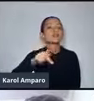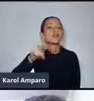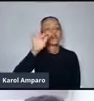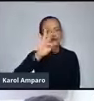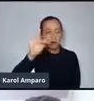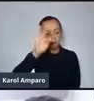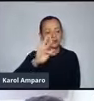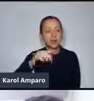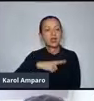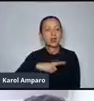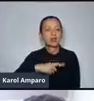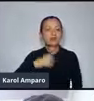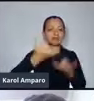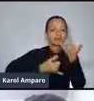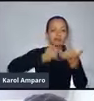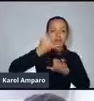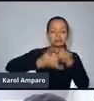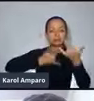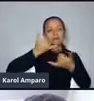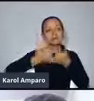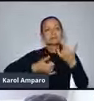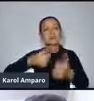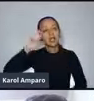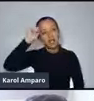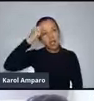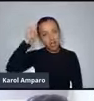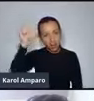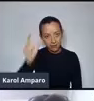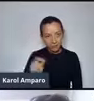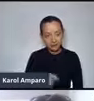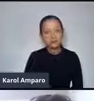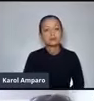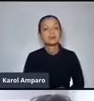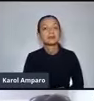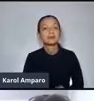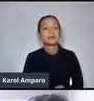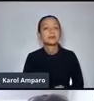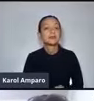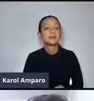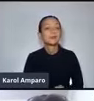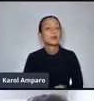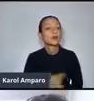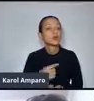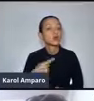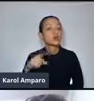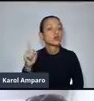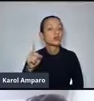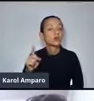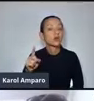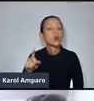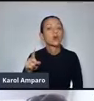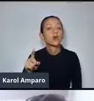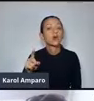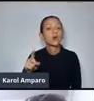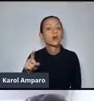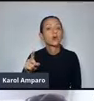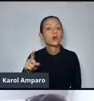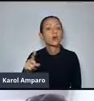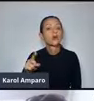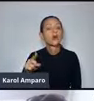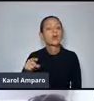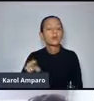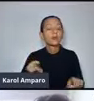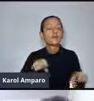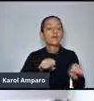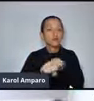africanos. Muito legal, vários jogos ele vai citar. E finalizando, tem o Cauã, que é licenciado em